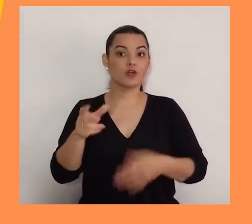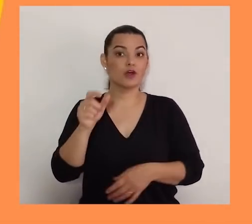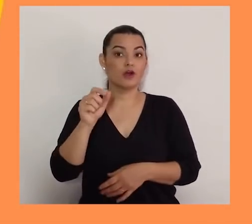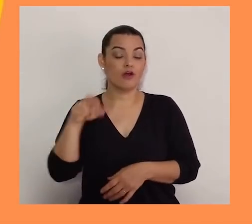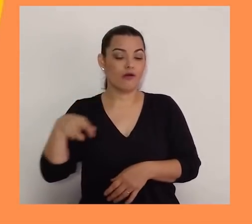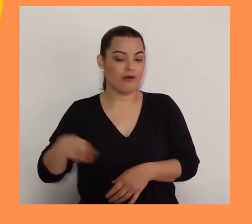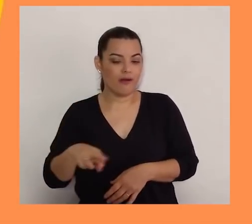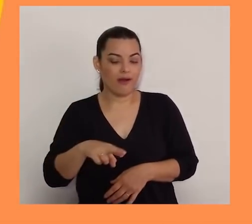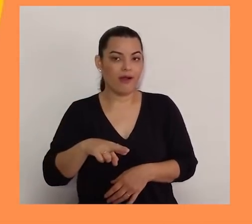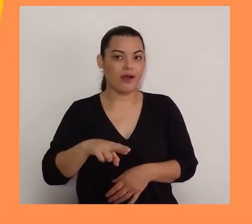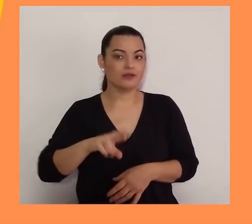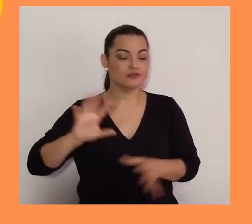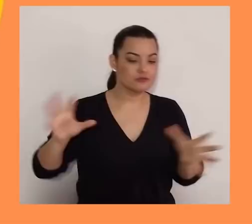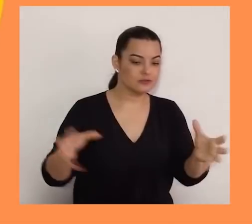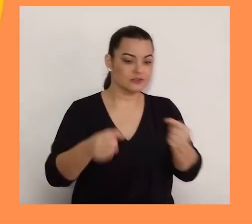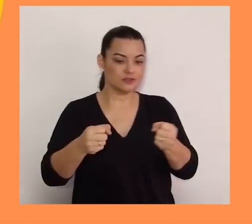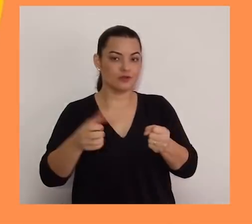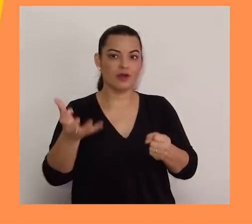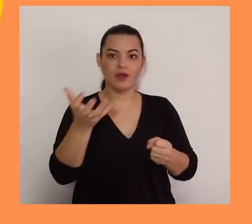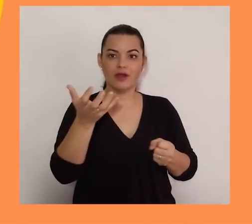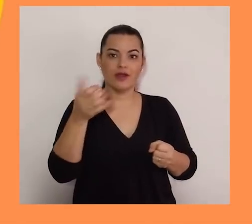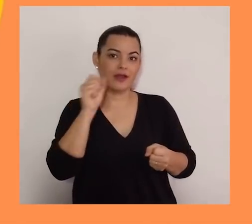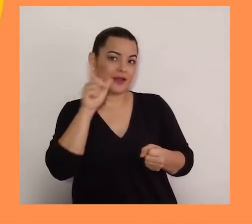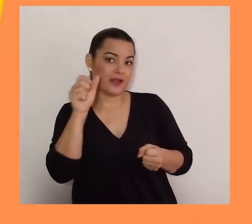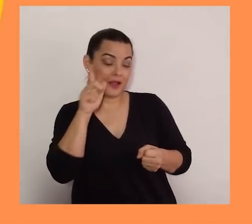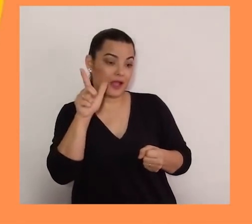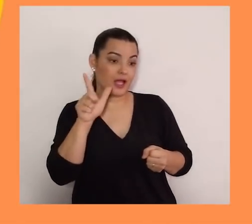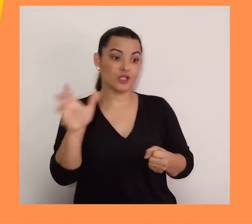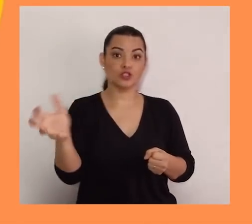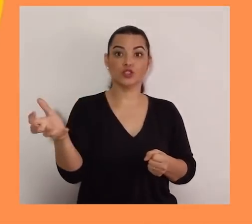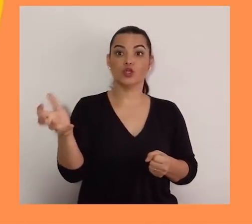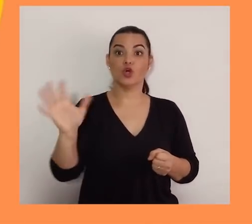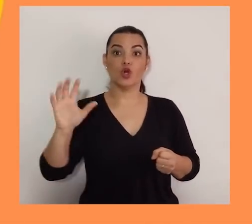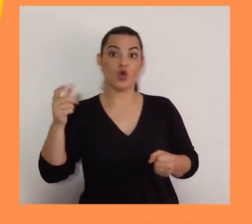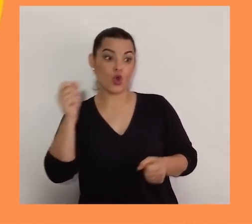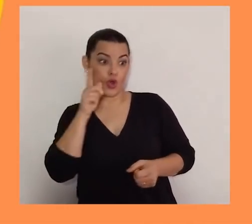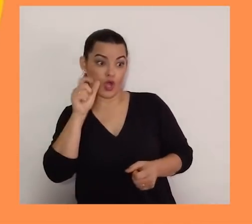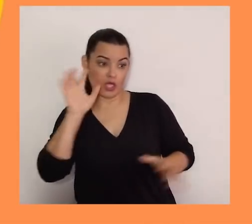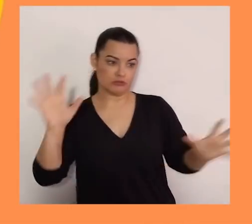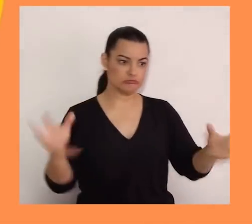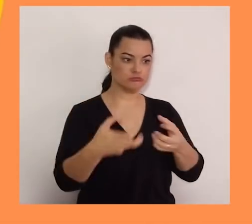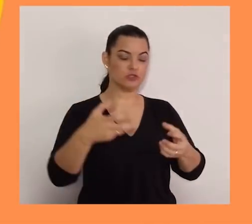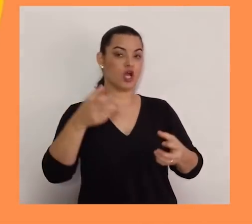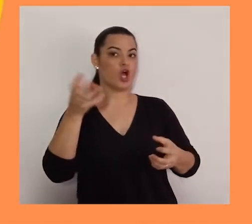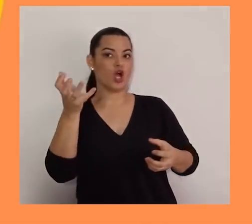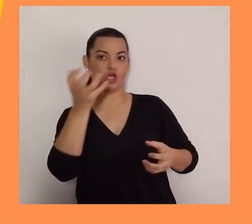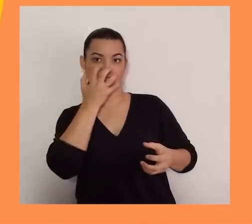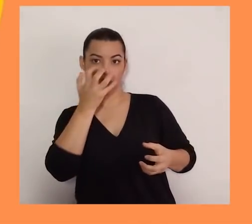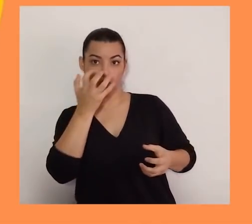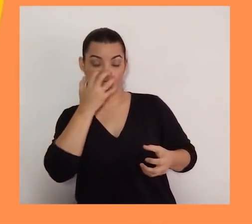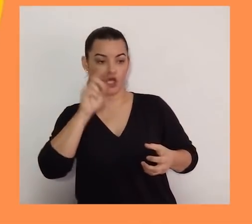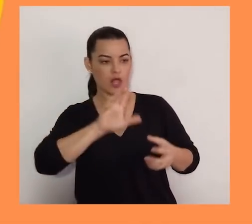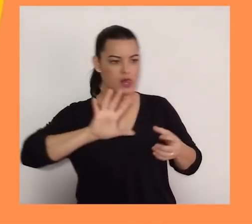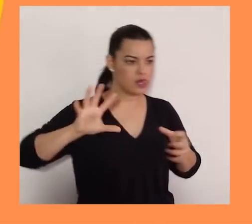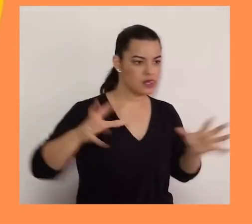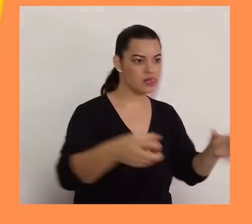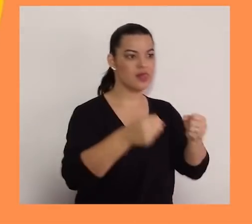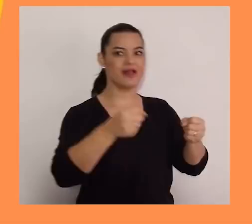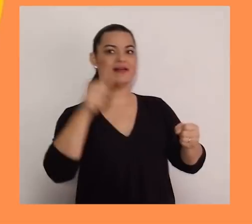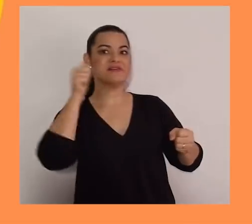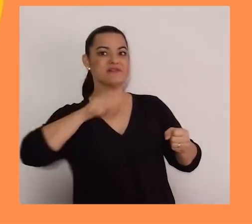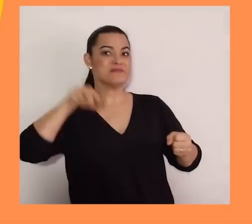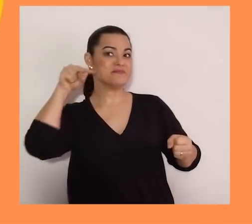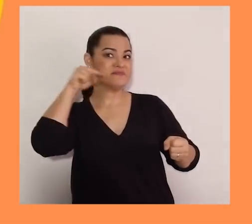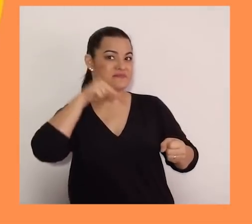Então, o gato chamou A galinha. a galinha, Não, o